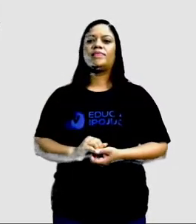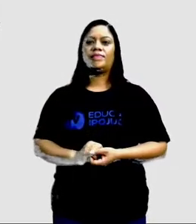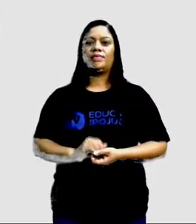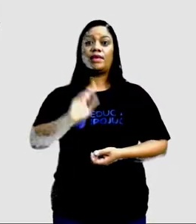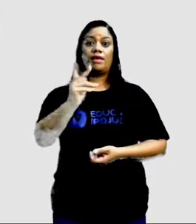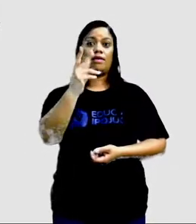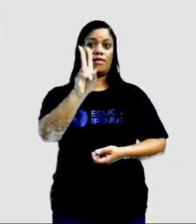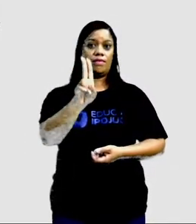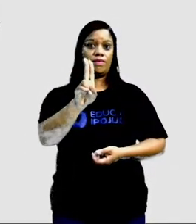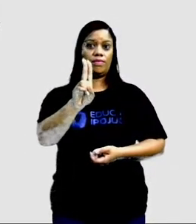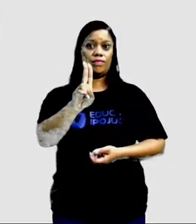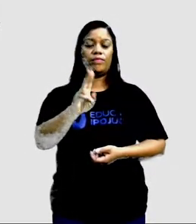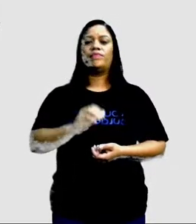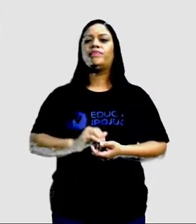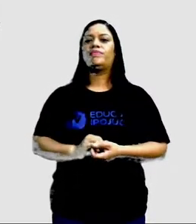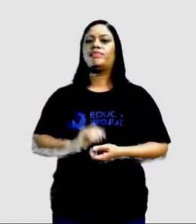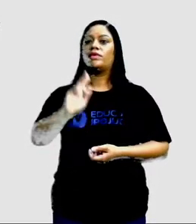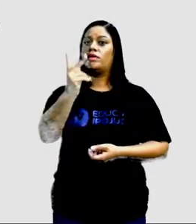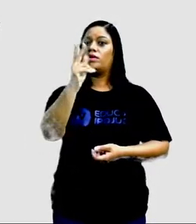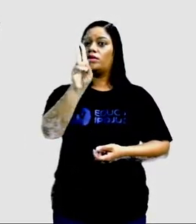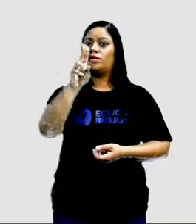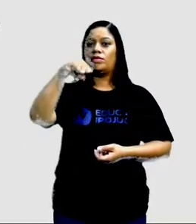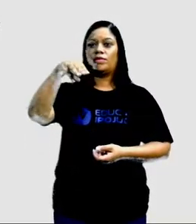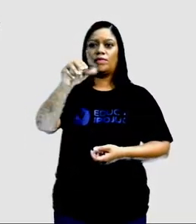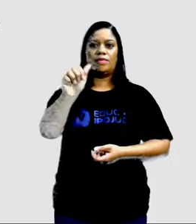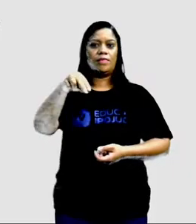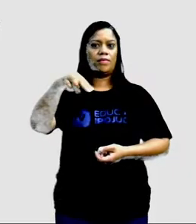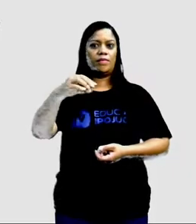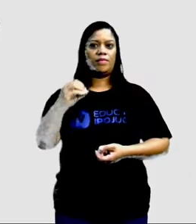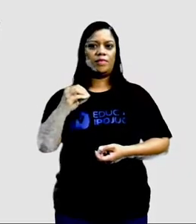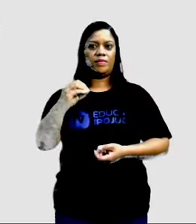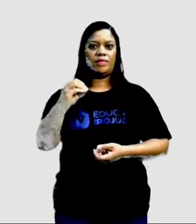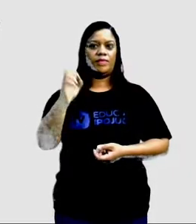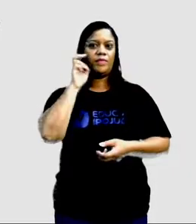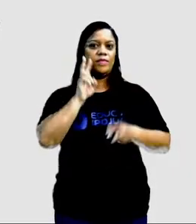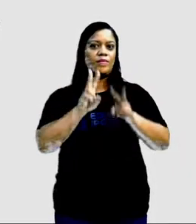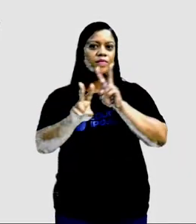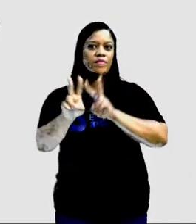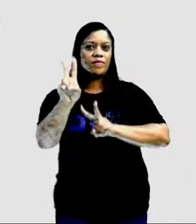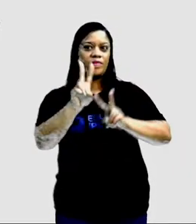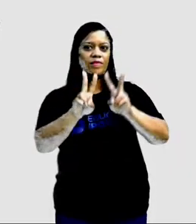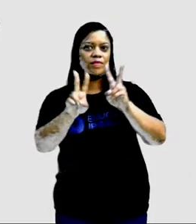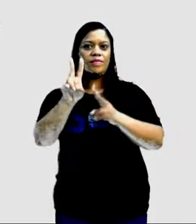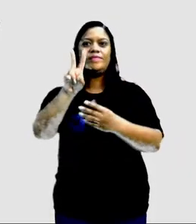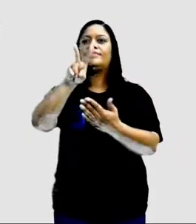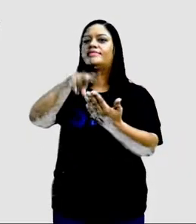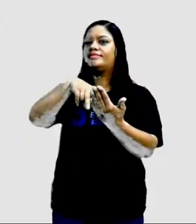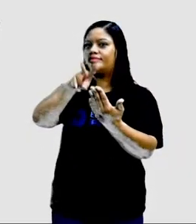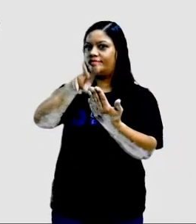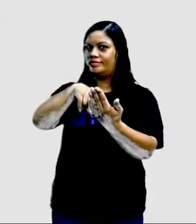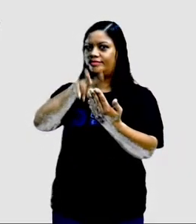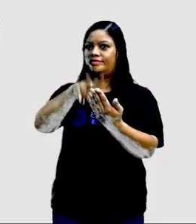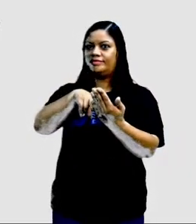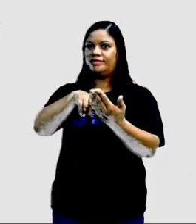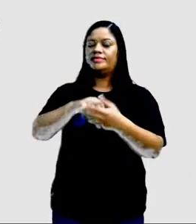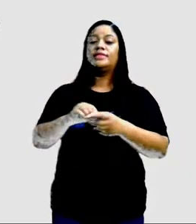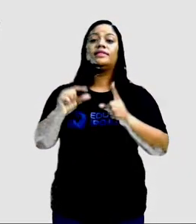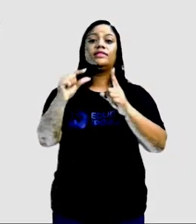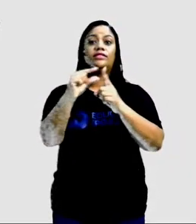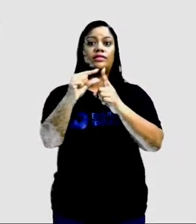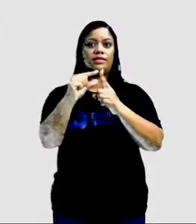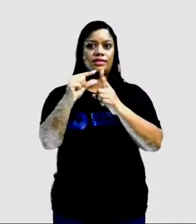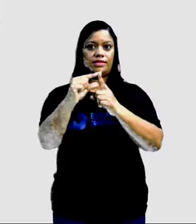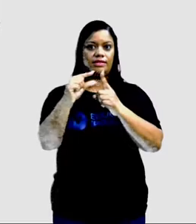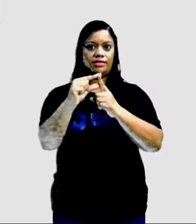H-U, humano. Observaram aí, na nossa leitura, que as